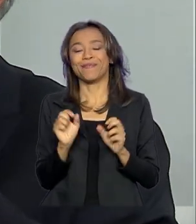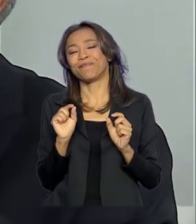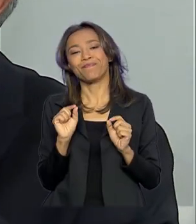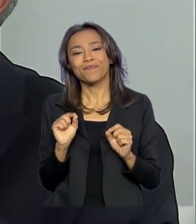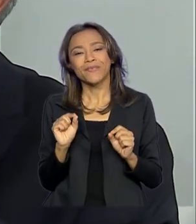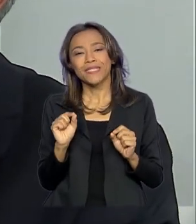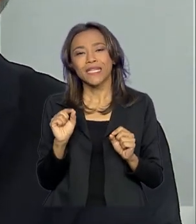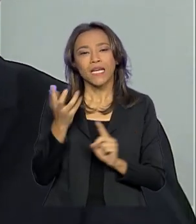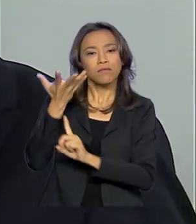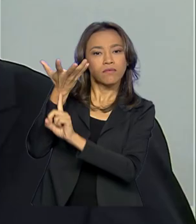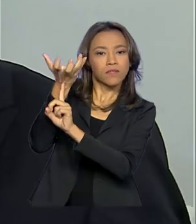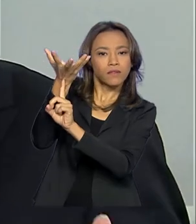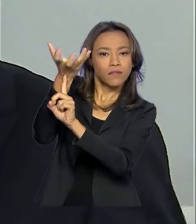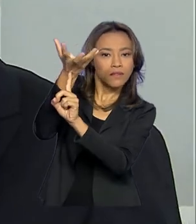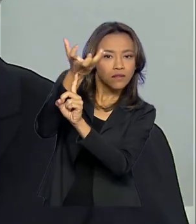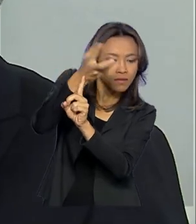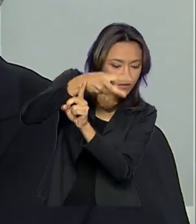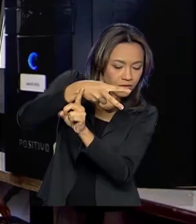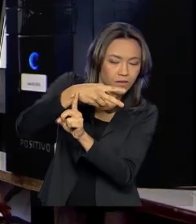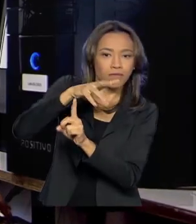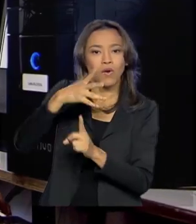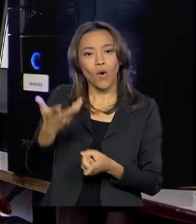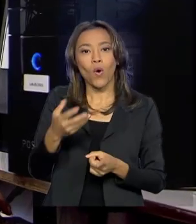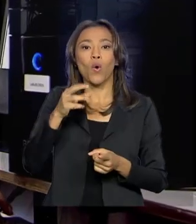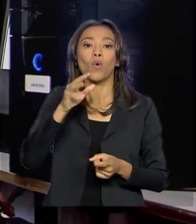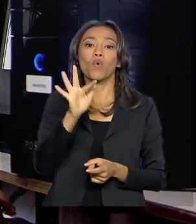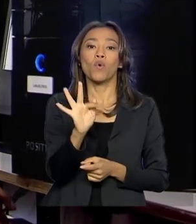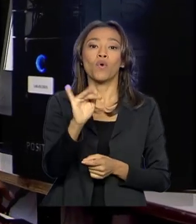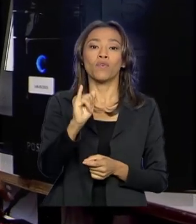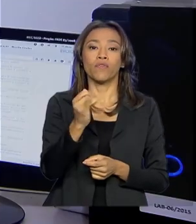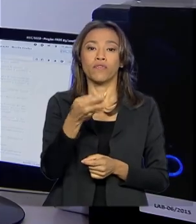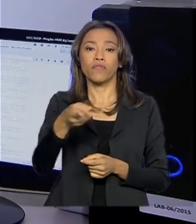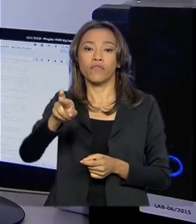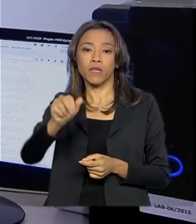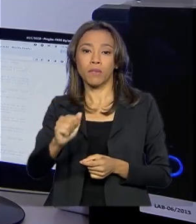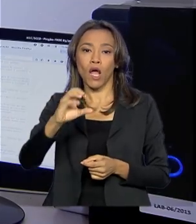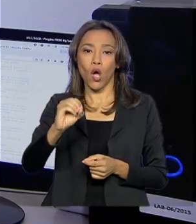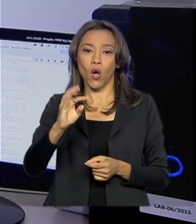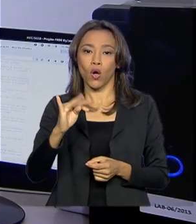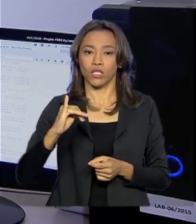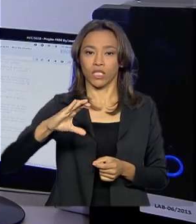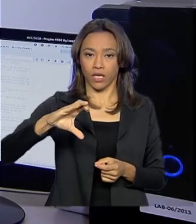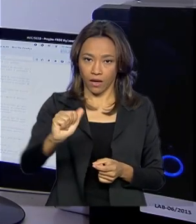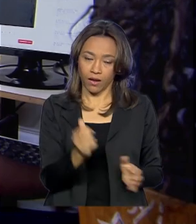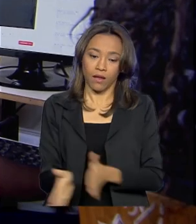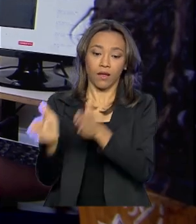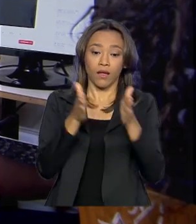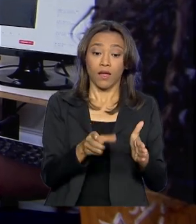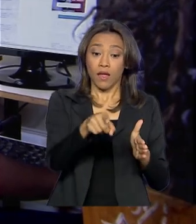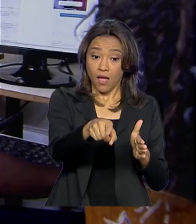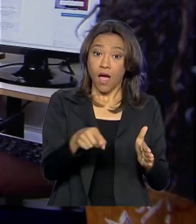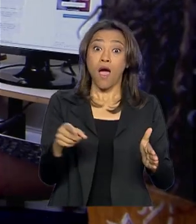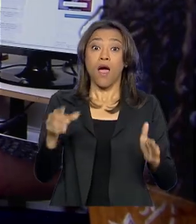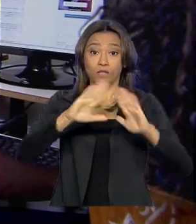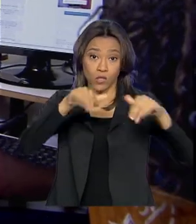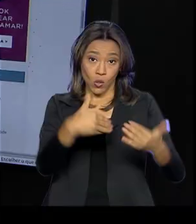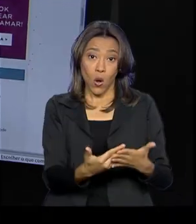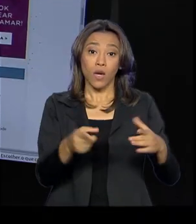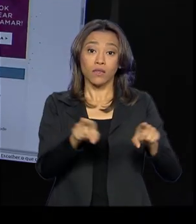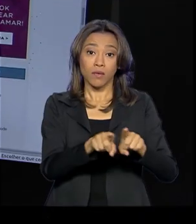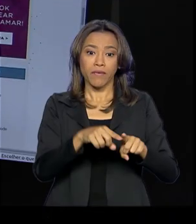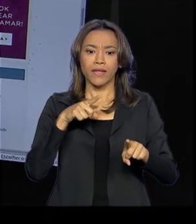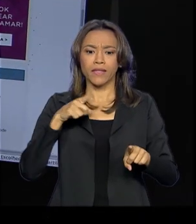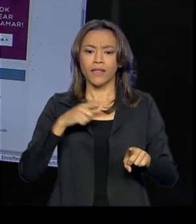através de satélite ou fibra ótica. Para auxiliar na inclusão digital, as escolas também vão poder contar com uma internet